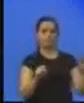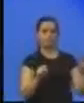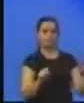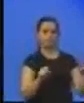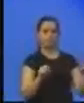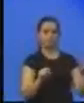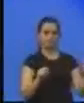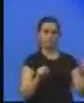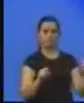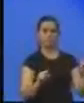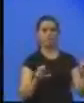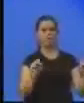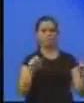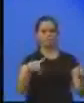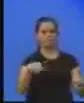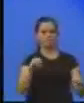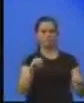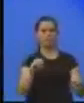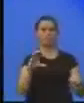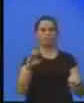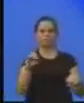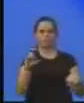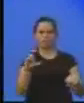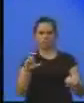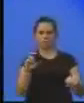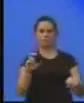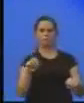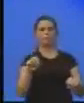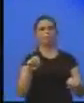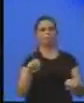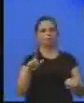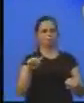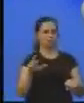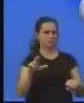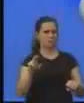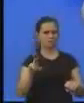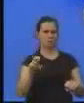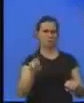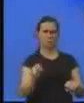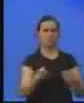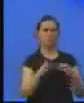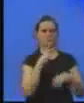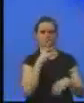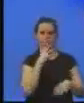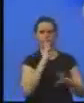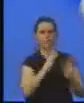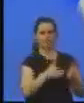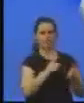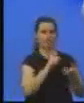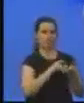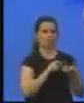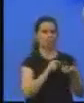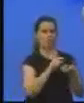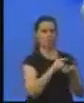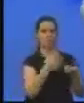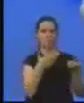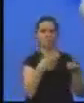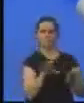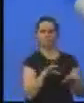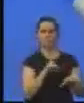não 30. Seno de 50 graus. Bom, eu conheço o seno de 50 graus? Não conheço. E eu não quero usar calculadora. Eu quero